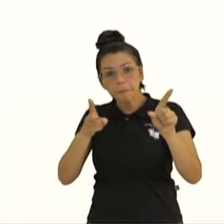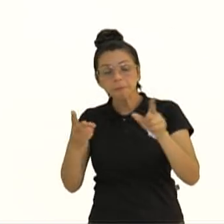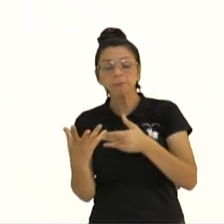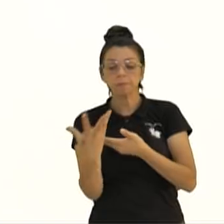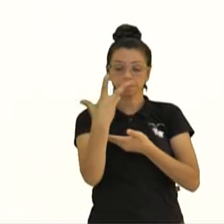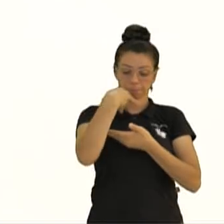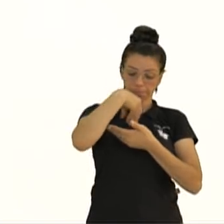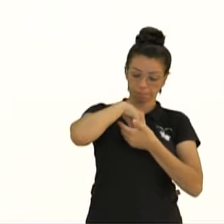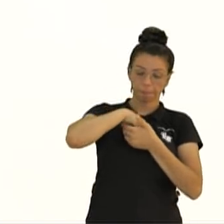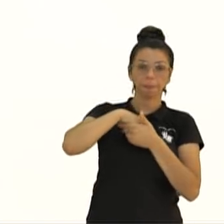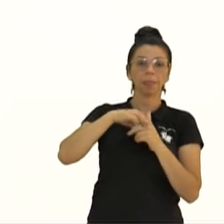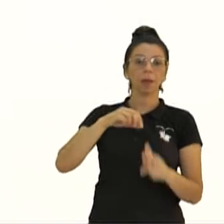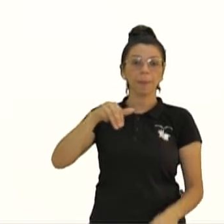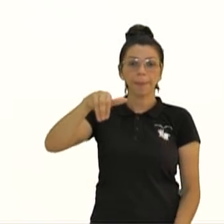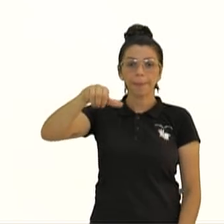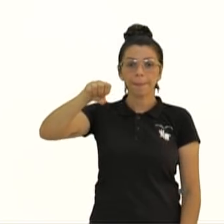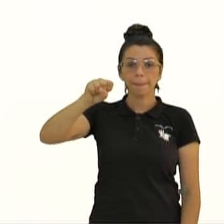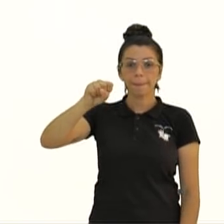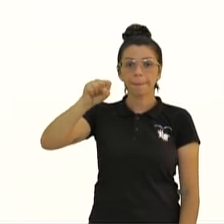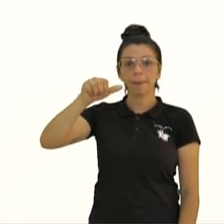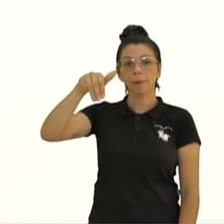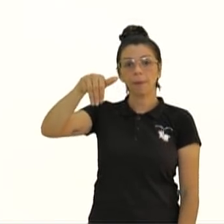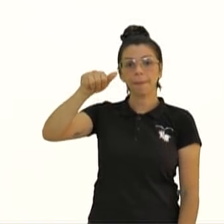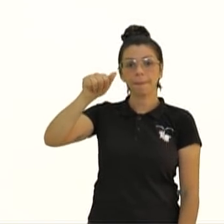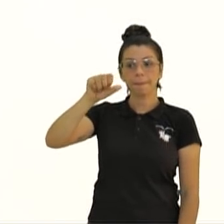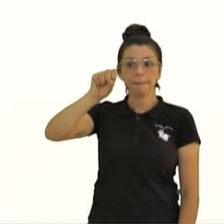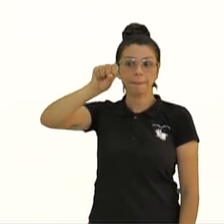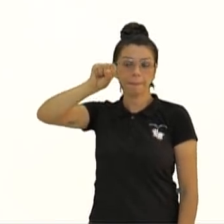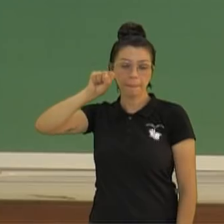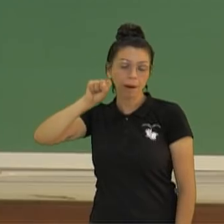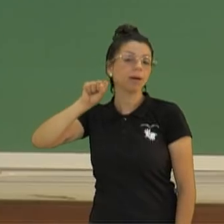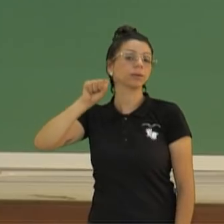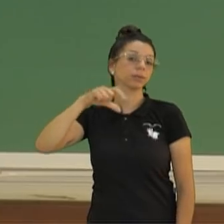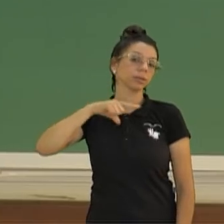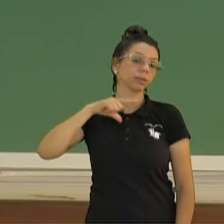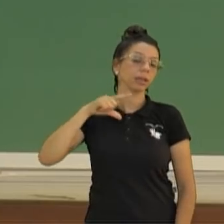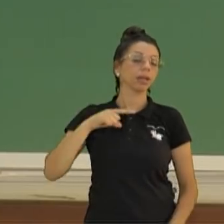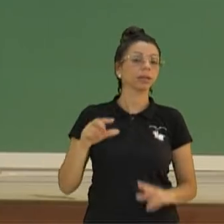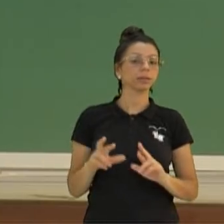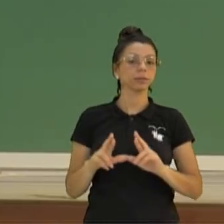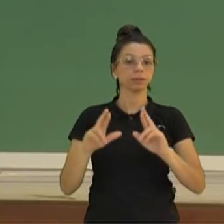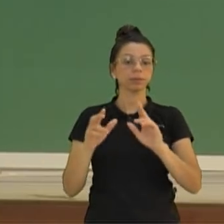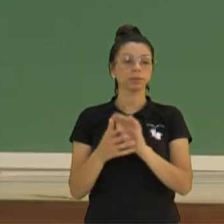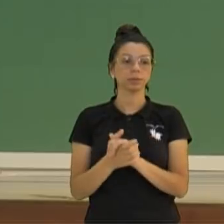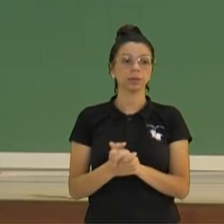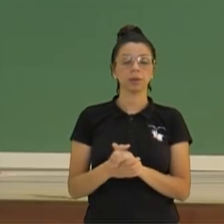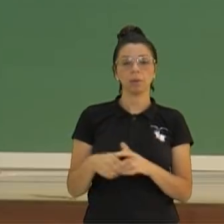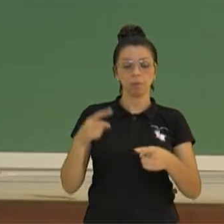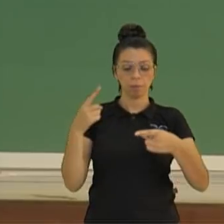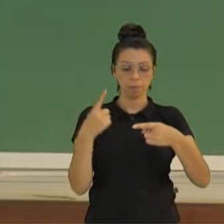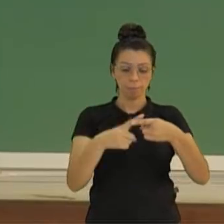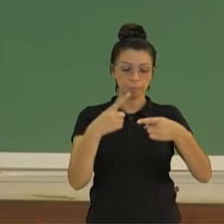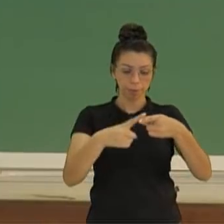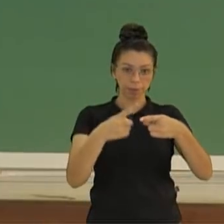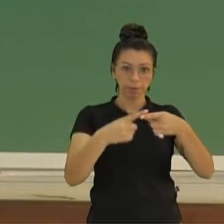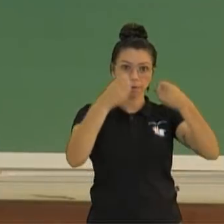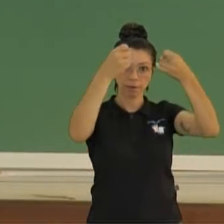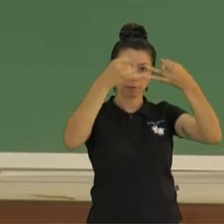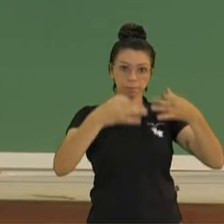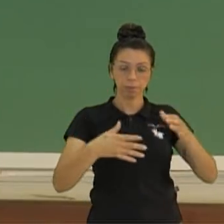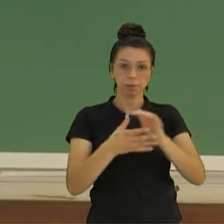ele traz uma ideia de adversidade. Então, são duas conjunções, explicativa e